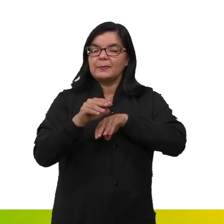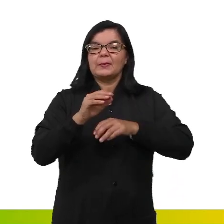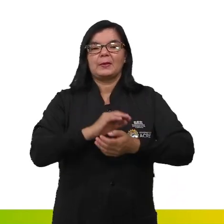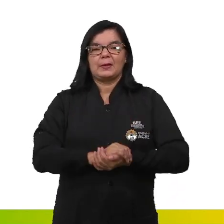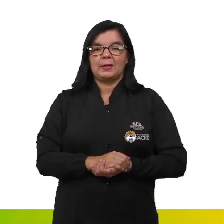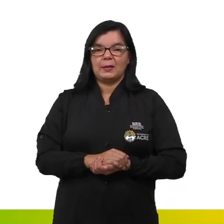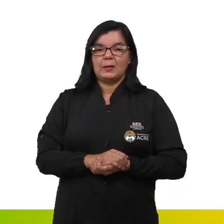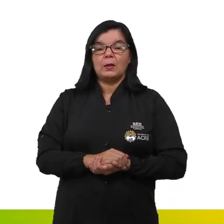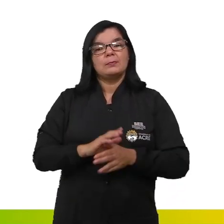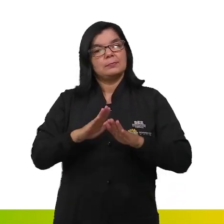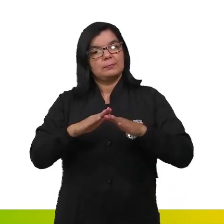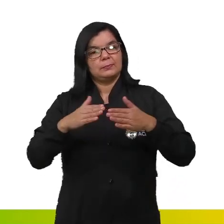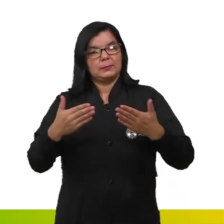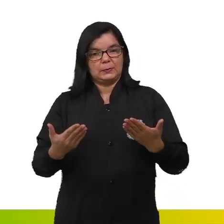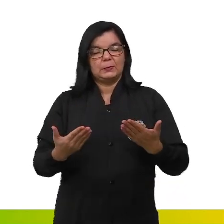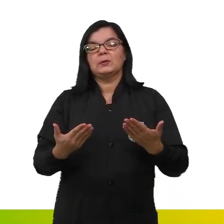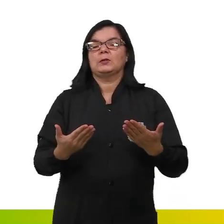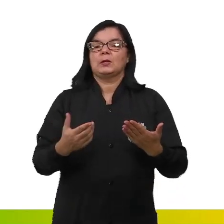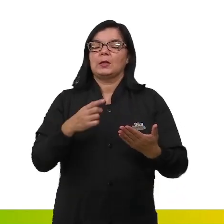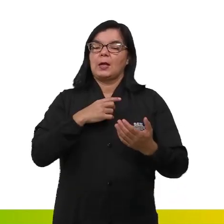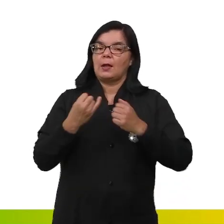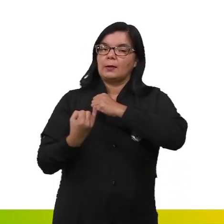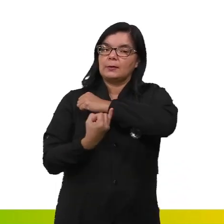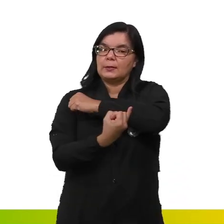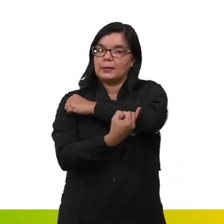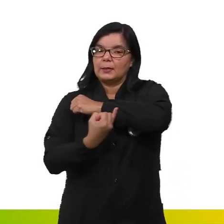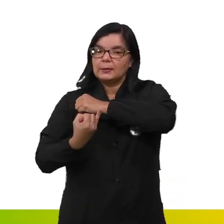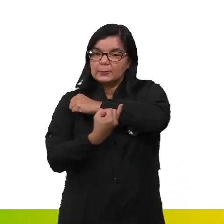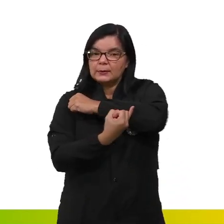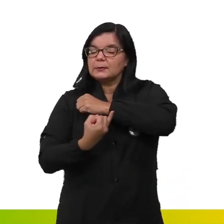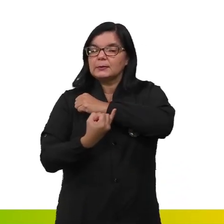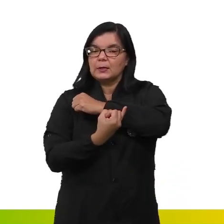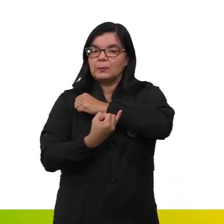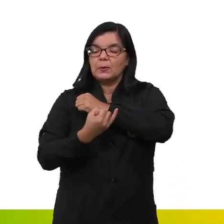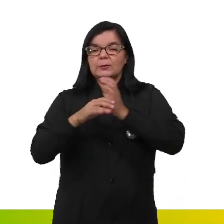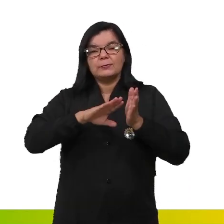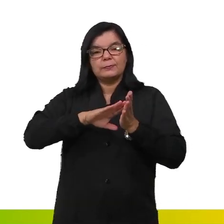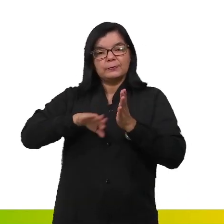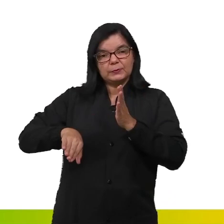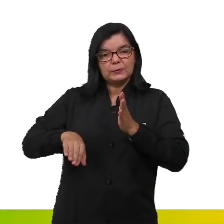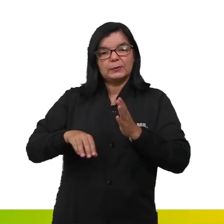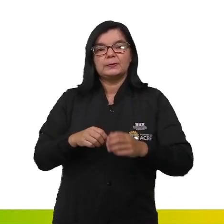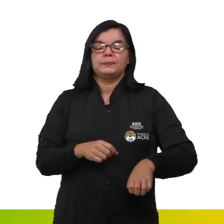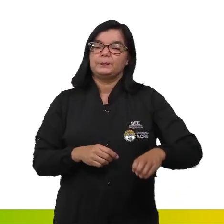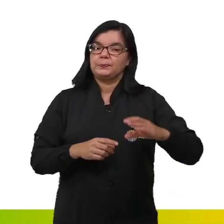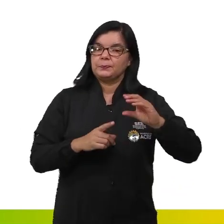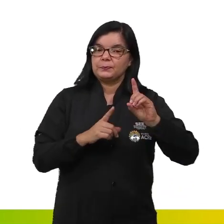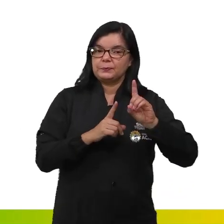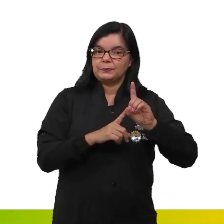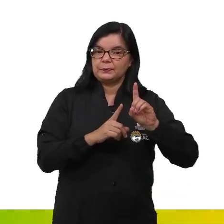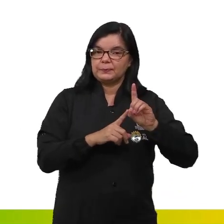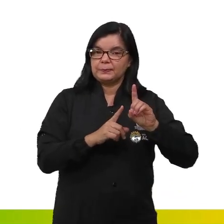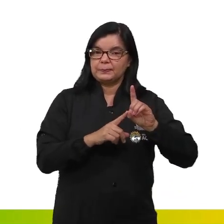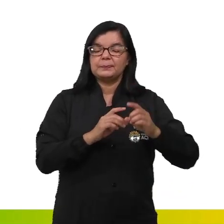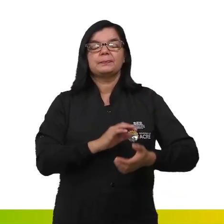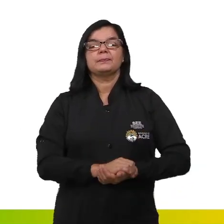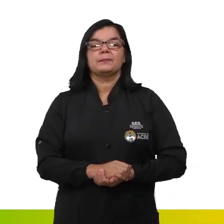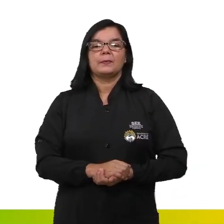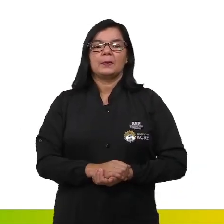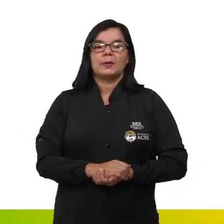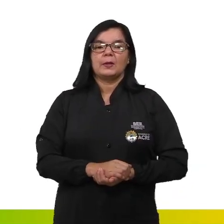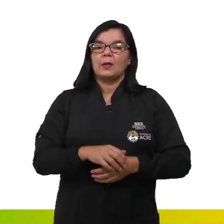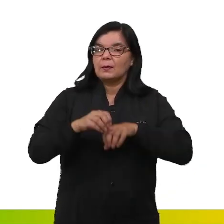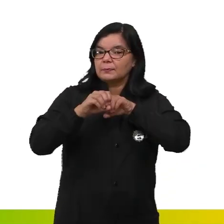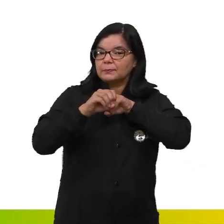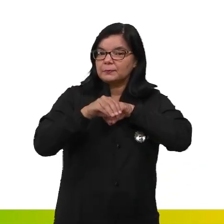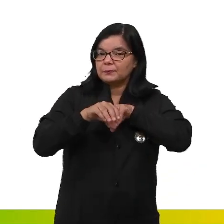educação. Logo, a infraestrutura não, podemos descartar. Questão C. Letra D. Ele leva